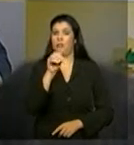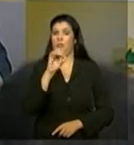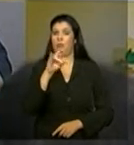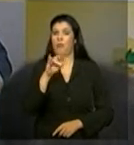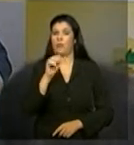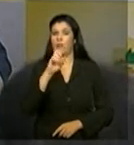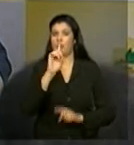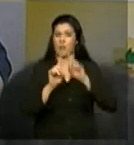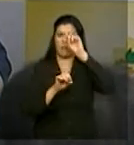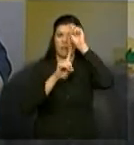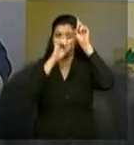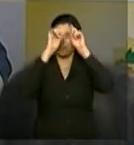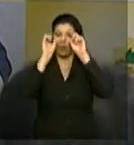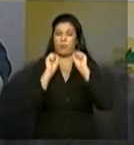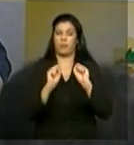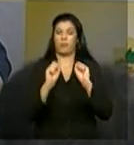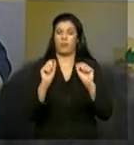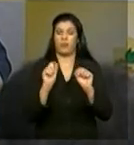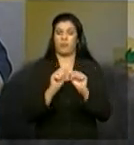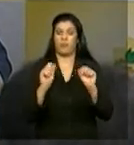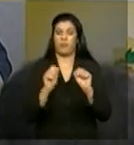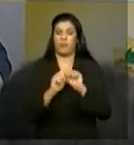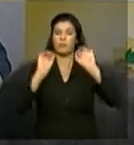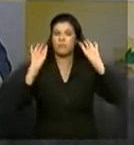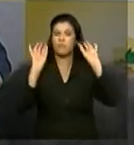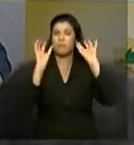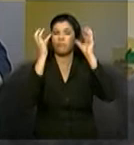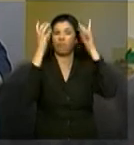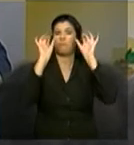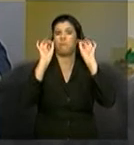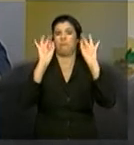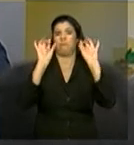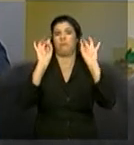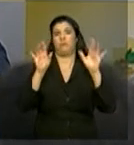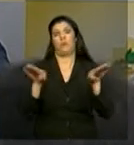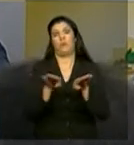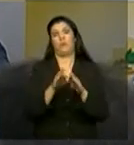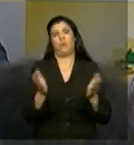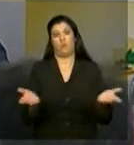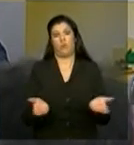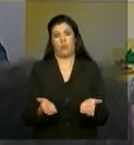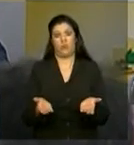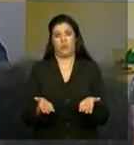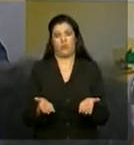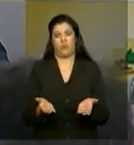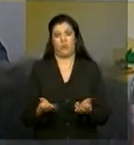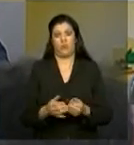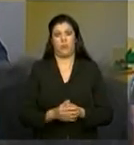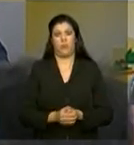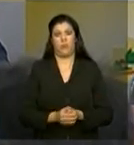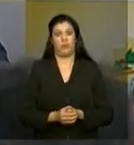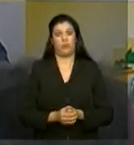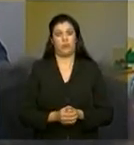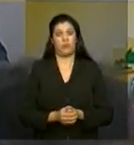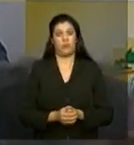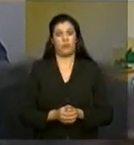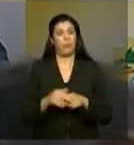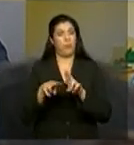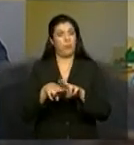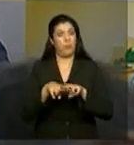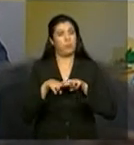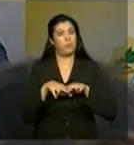estar realizando uma solenidade como esta e só com um